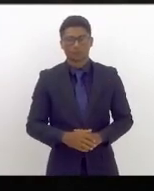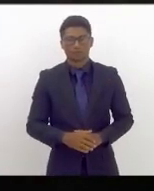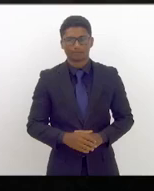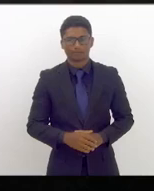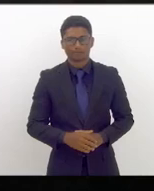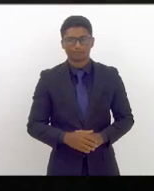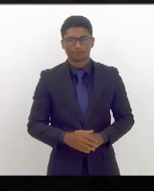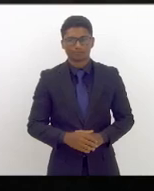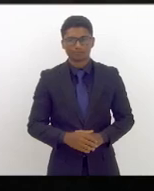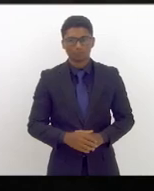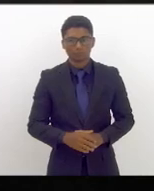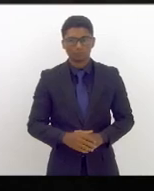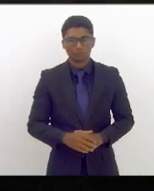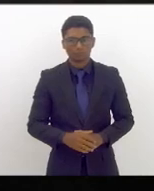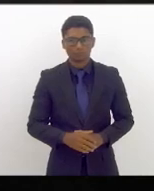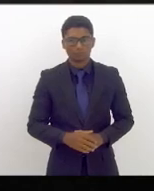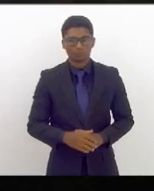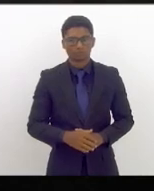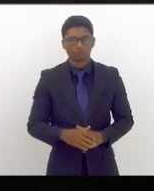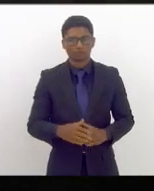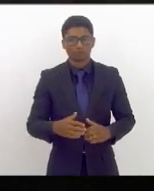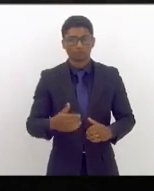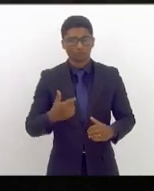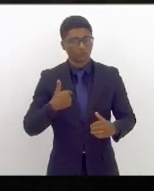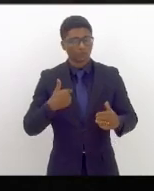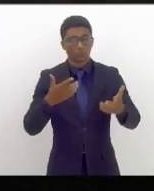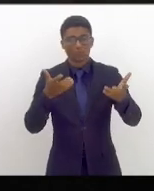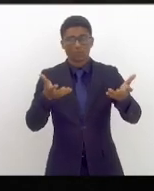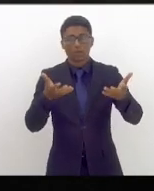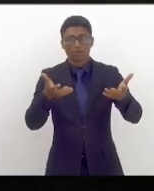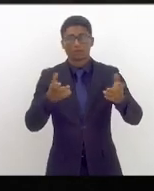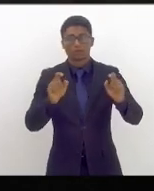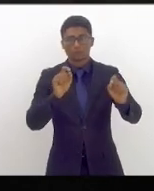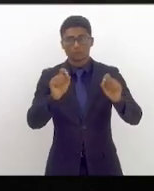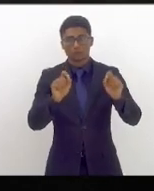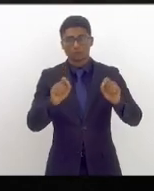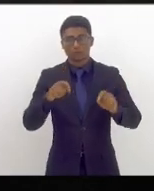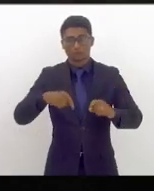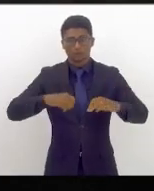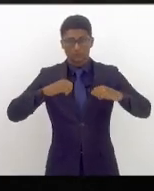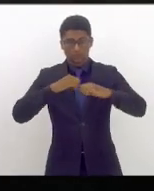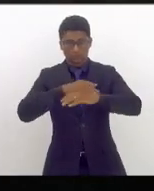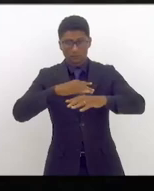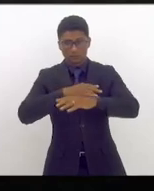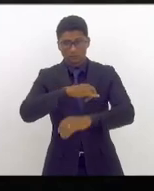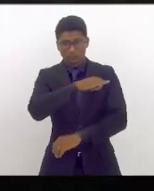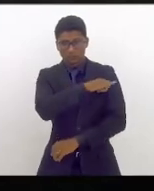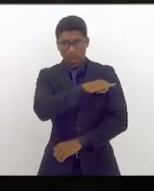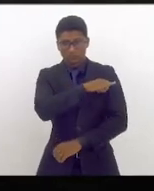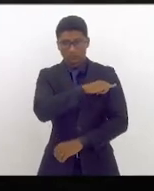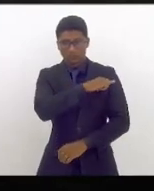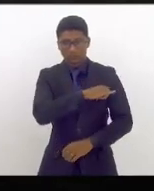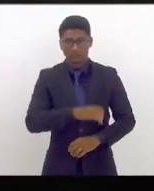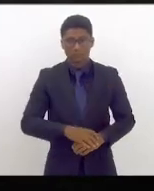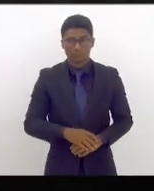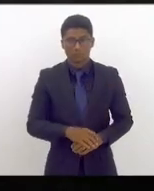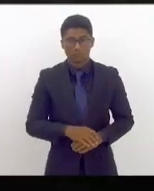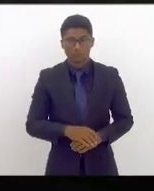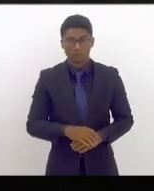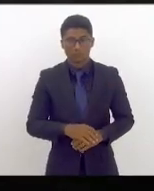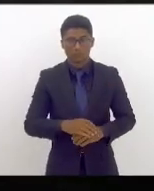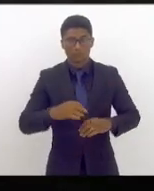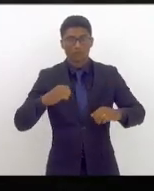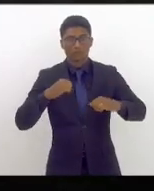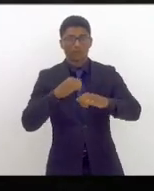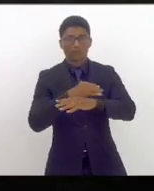eu queria e eu quero continuar querendo que a cidade do Rio de Janeiro seja uma cidade acima